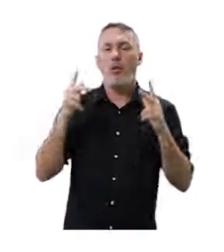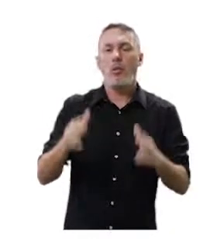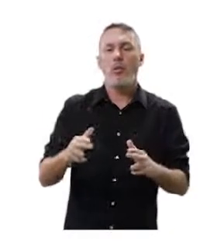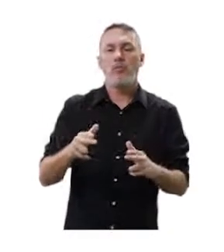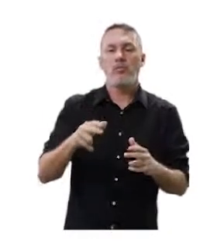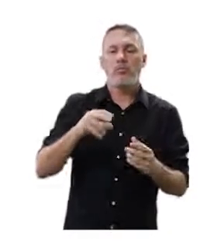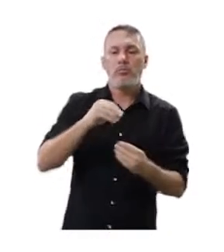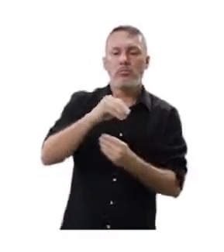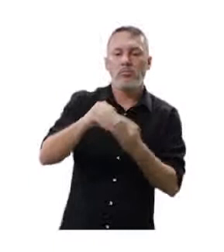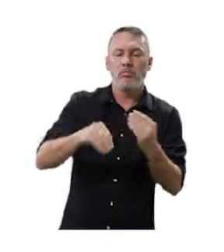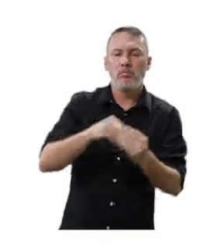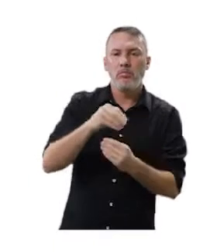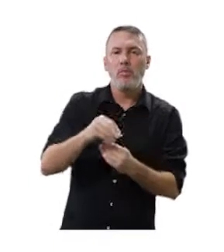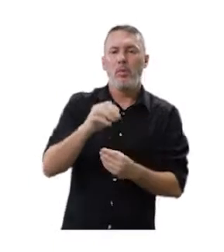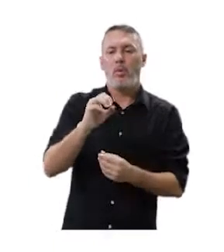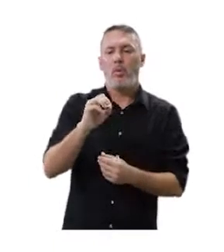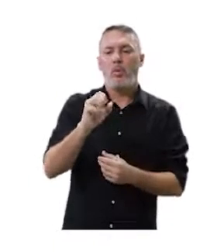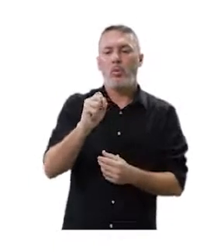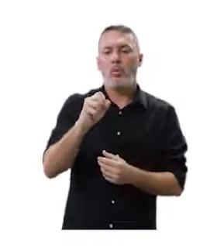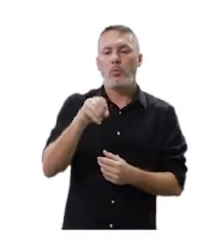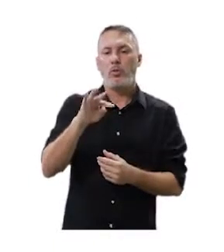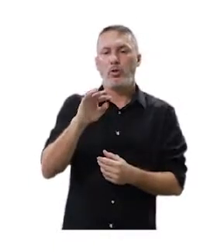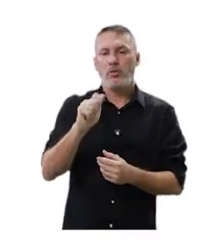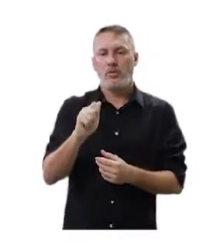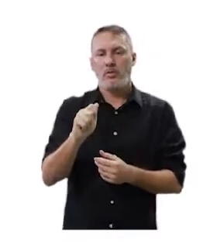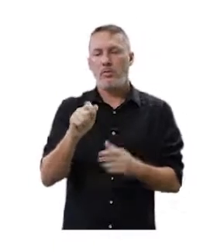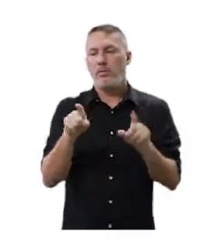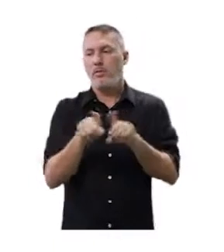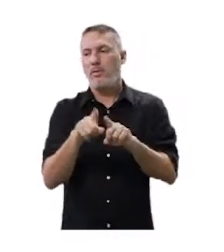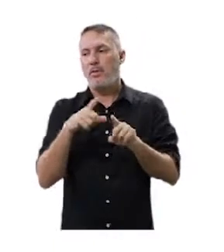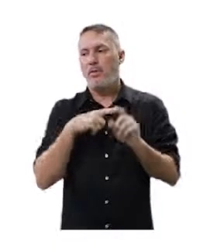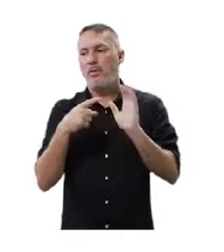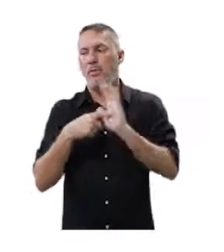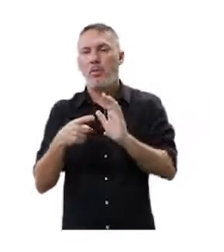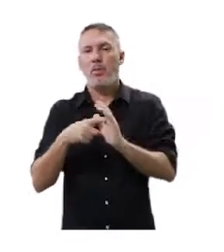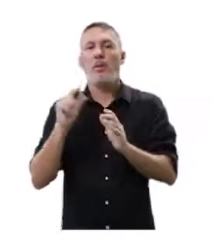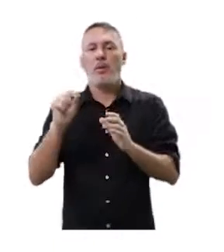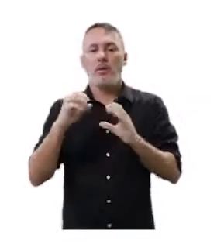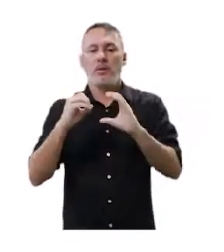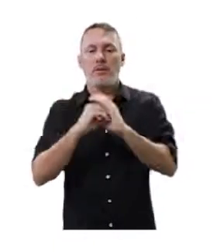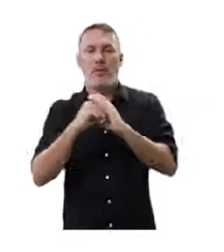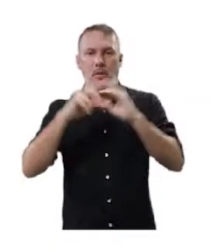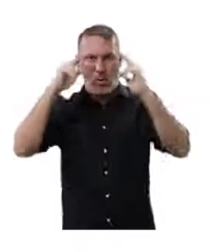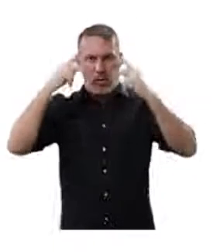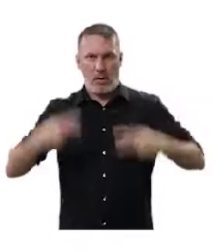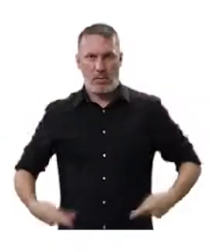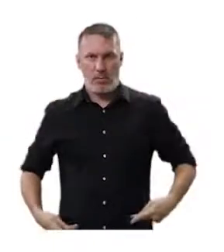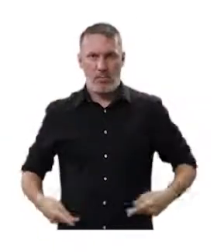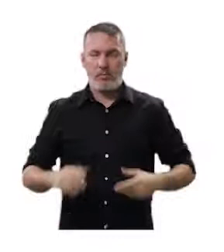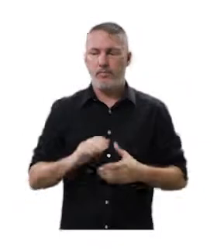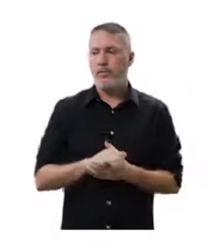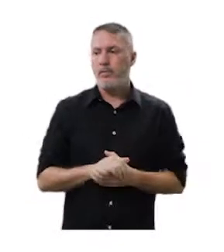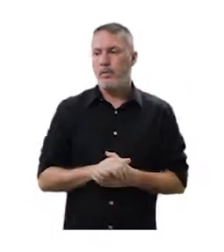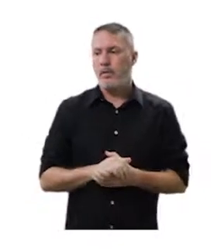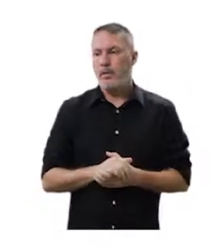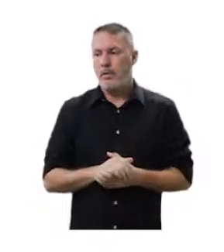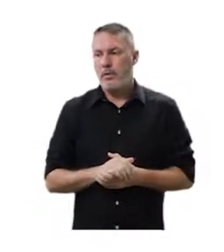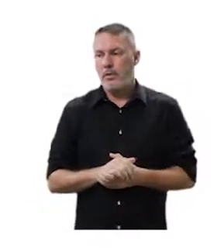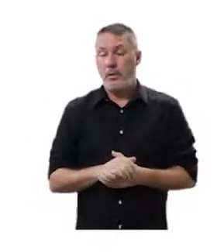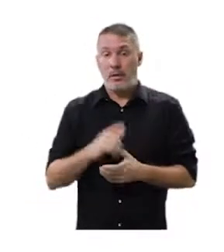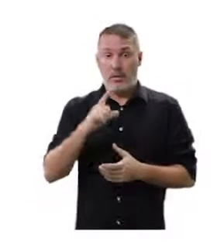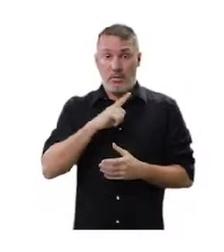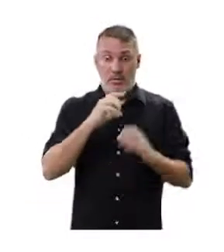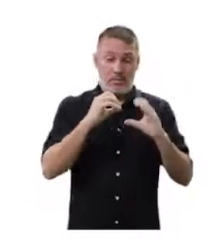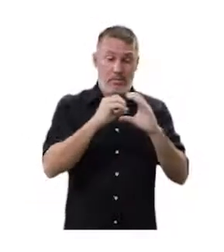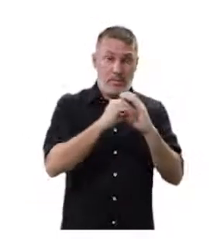sódio possui a mesma pressão osmótica das soluções presentes nas células humanas. A imersão de